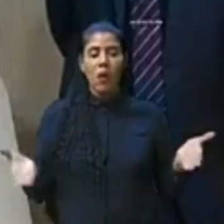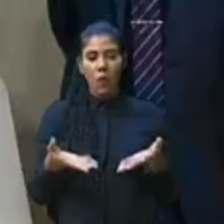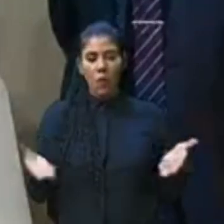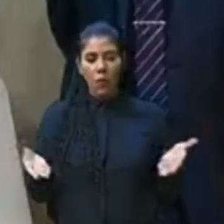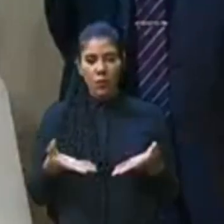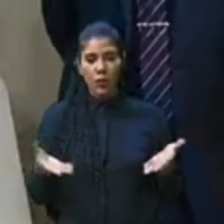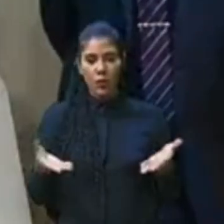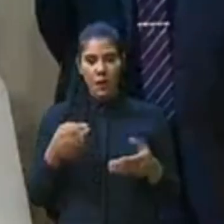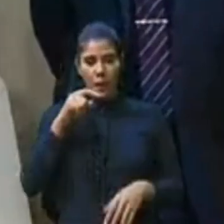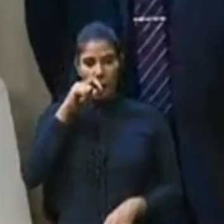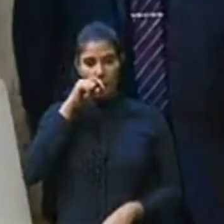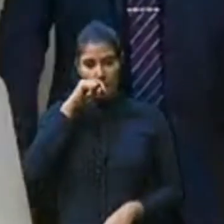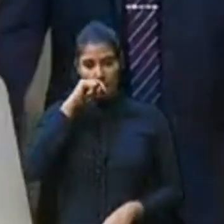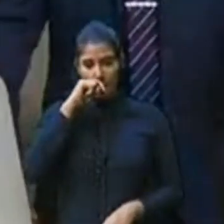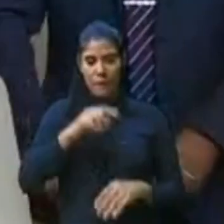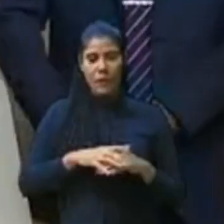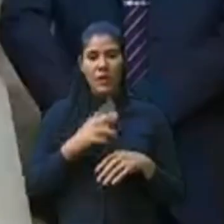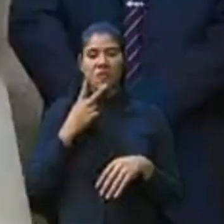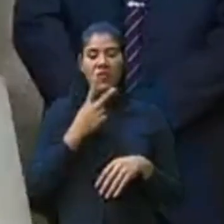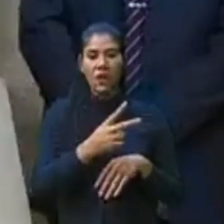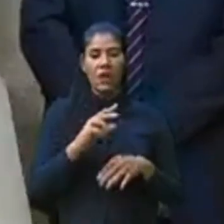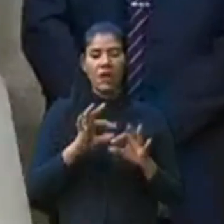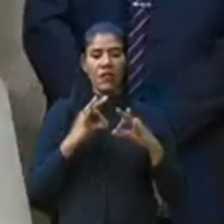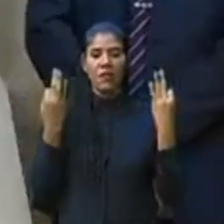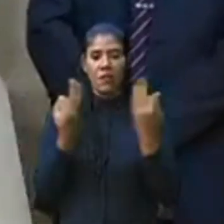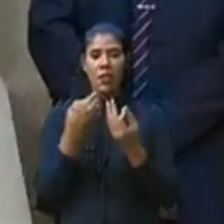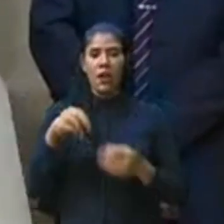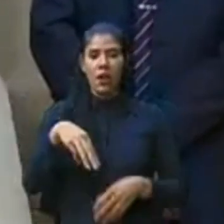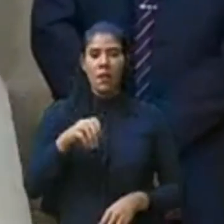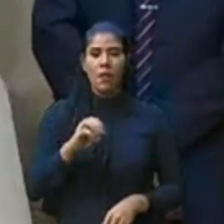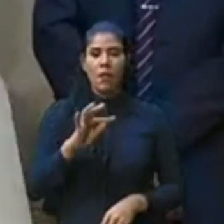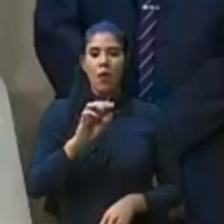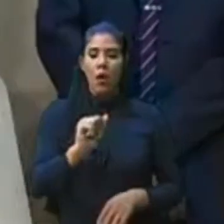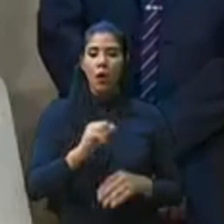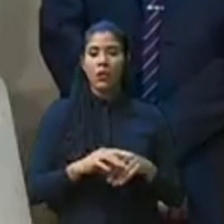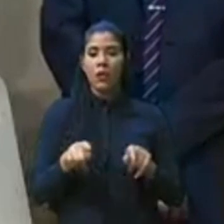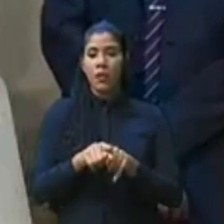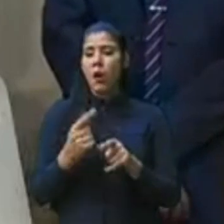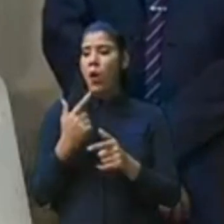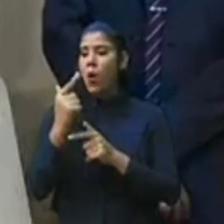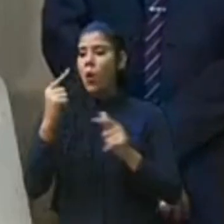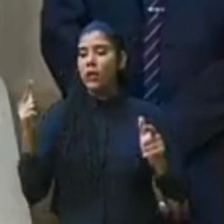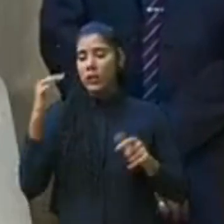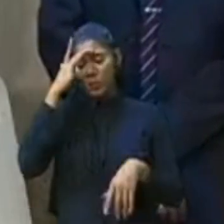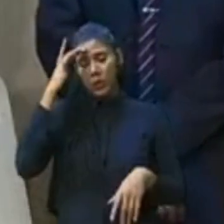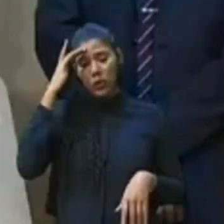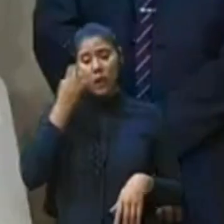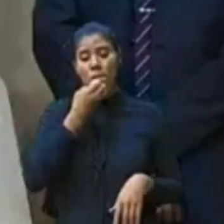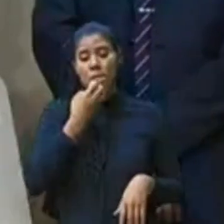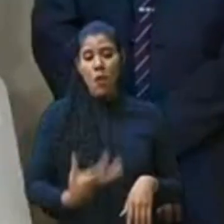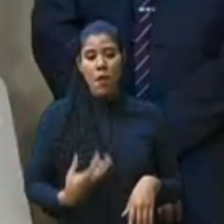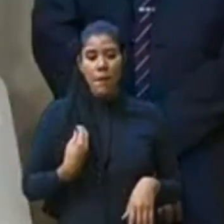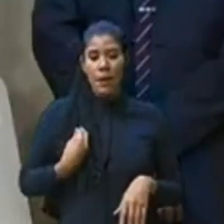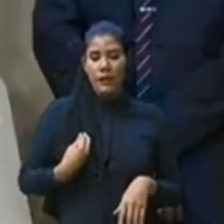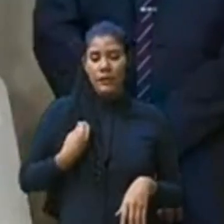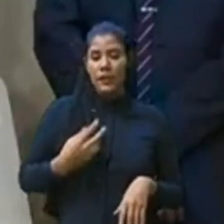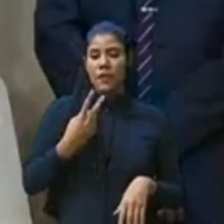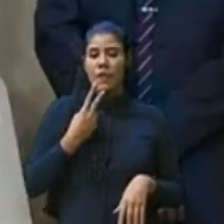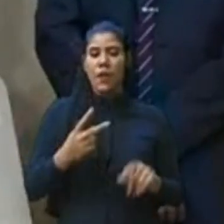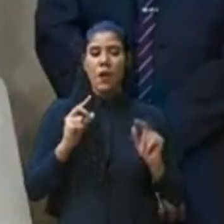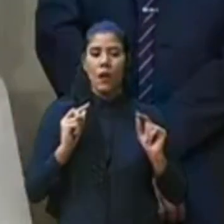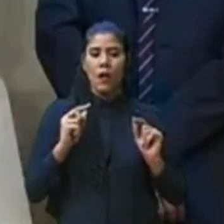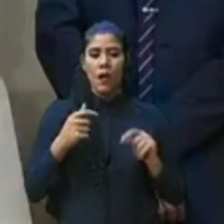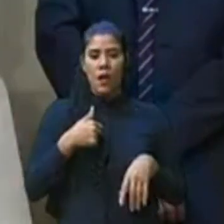resgatar aqui a família Mota aqui presente e outras figuras boas que estão aqui presentes, de dizer que para